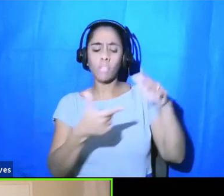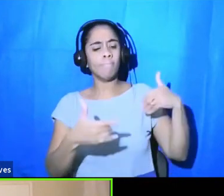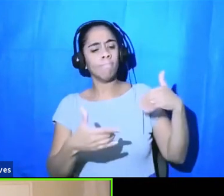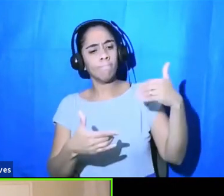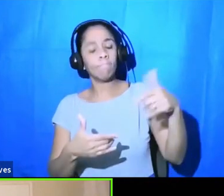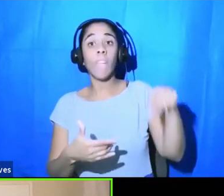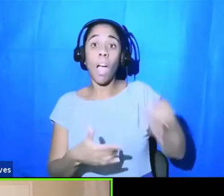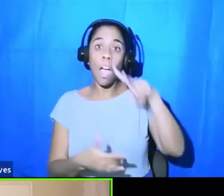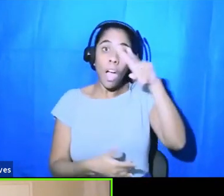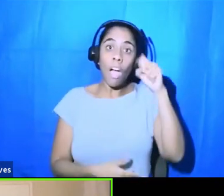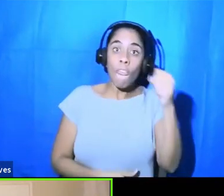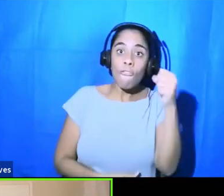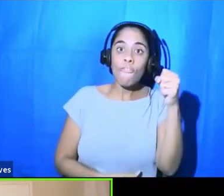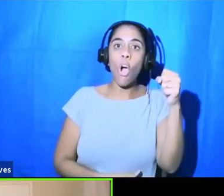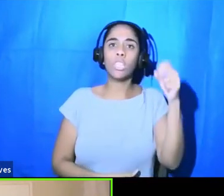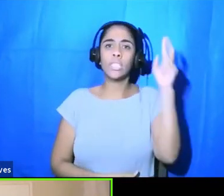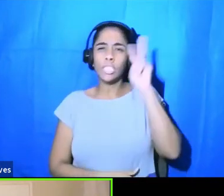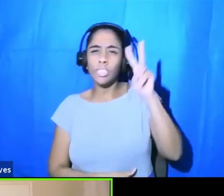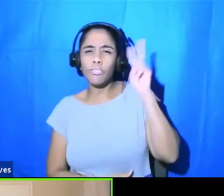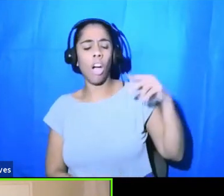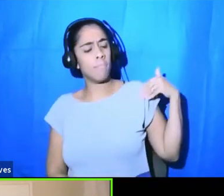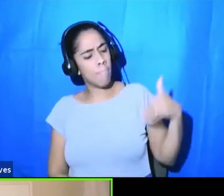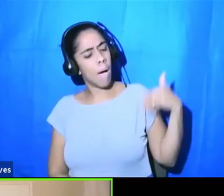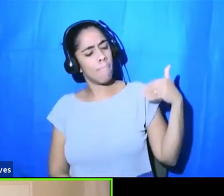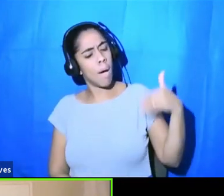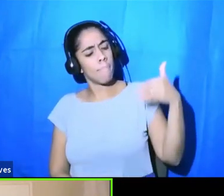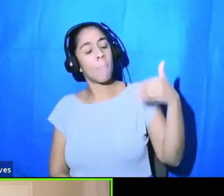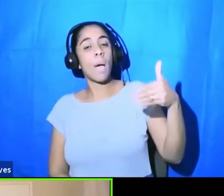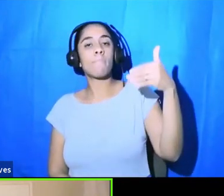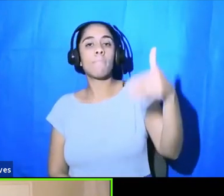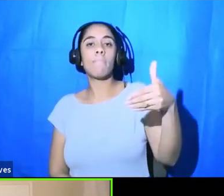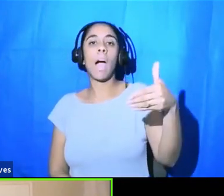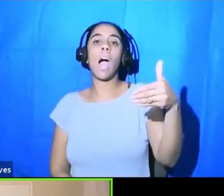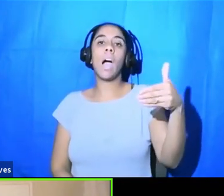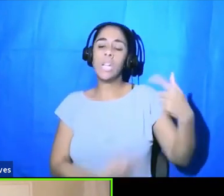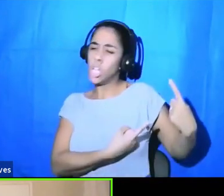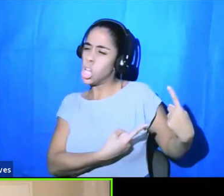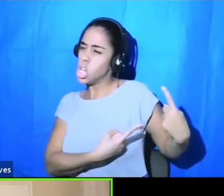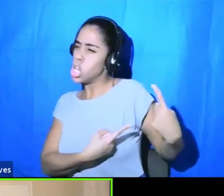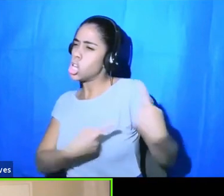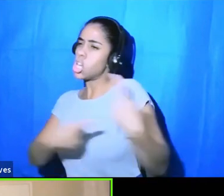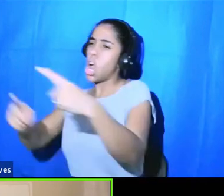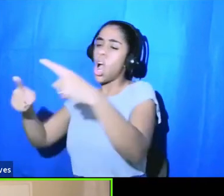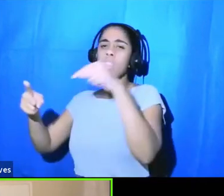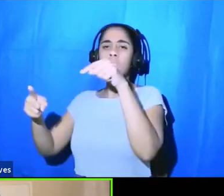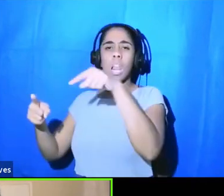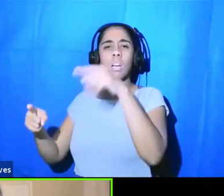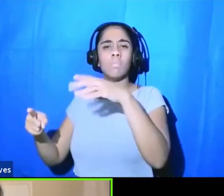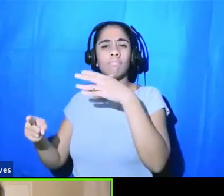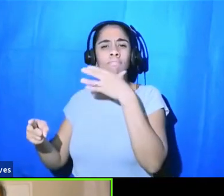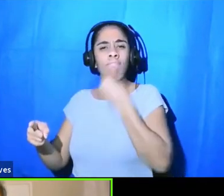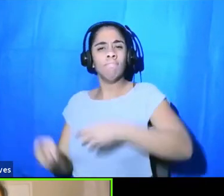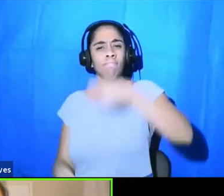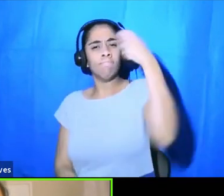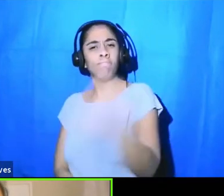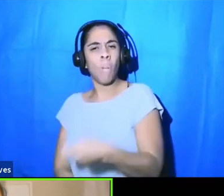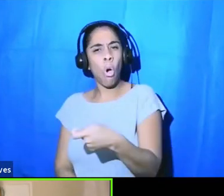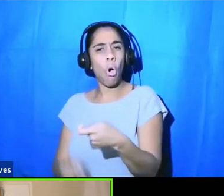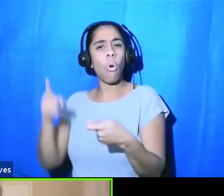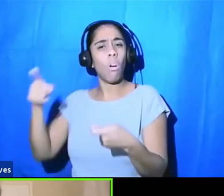violência patriarcal e machista contra a impunidade, a que se impõe, e que, por tanto,